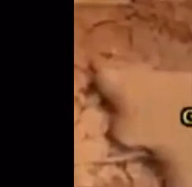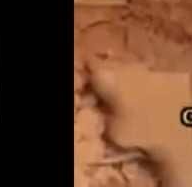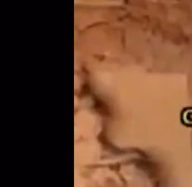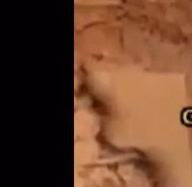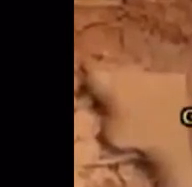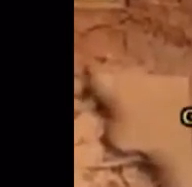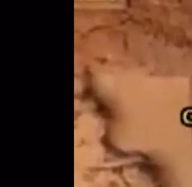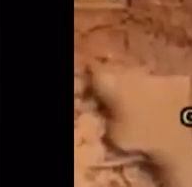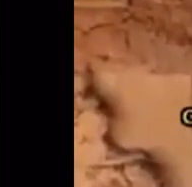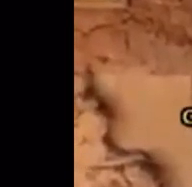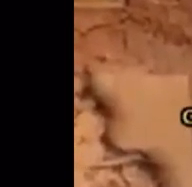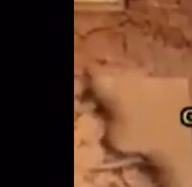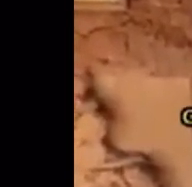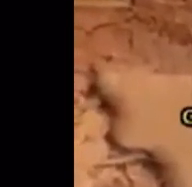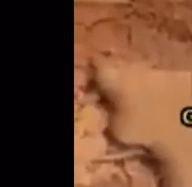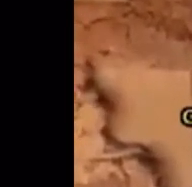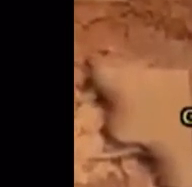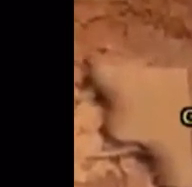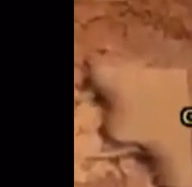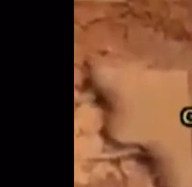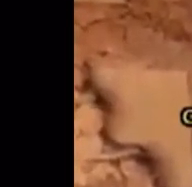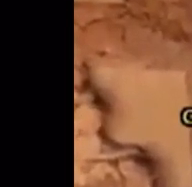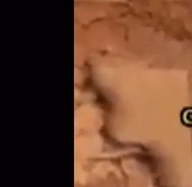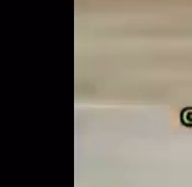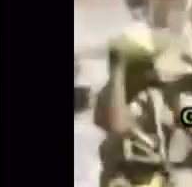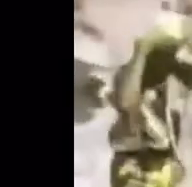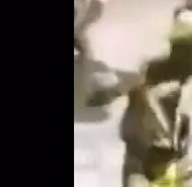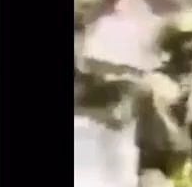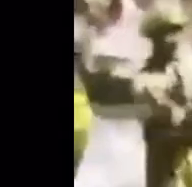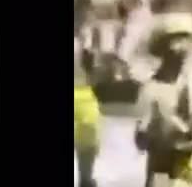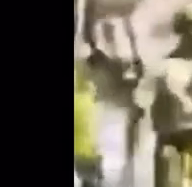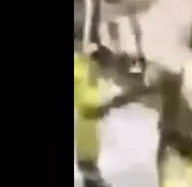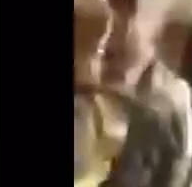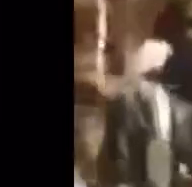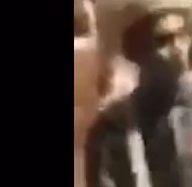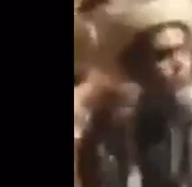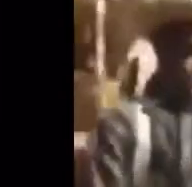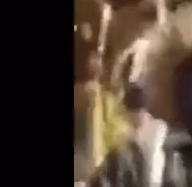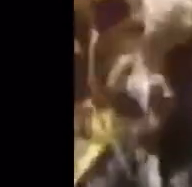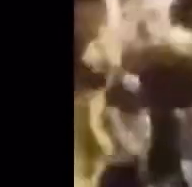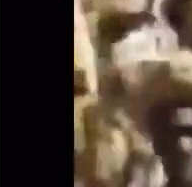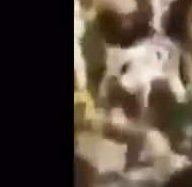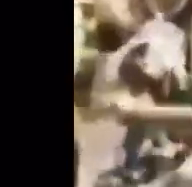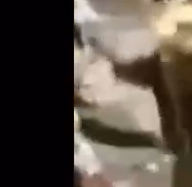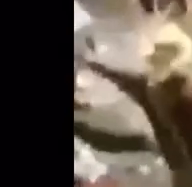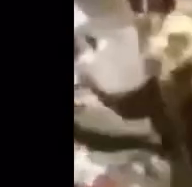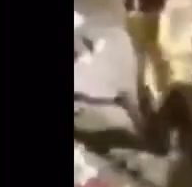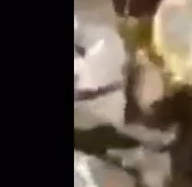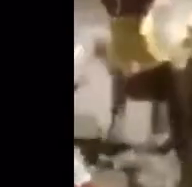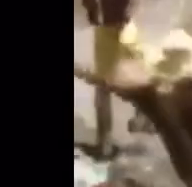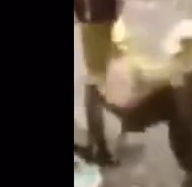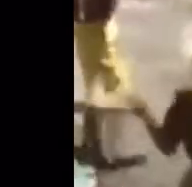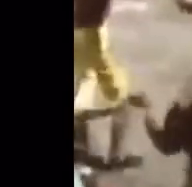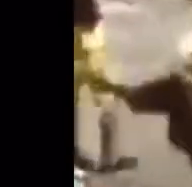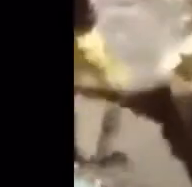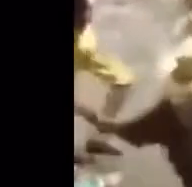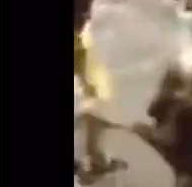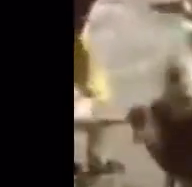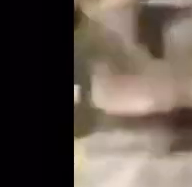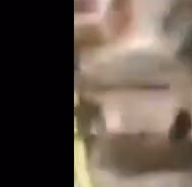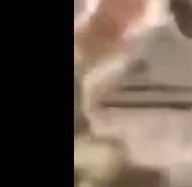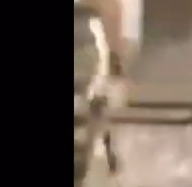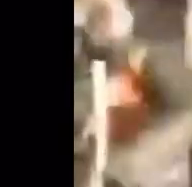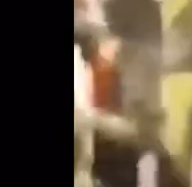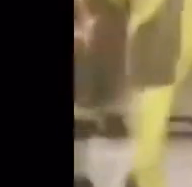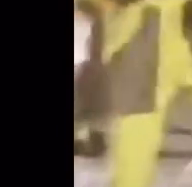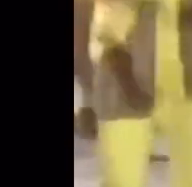manhã, com toda uma movimentação assim, sem parar. Hoje é a Avenida Doutor Rui Maris, a ponte Zé de Bastos,